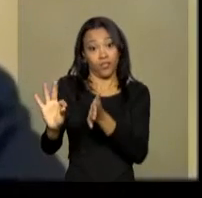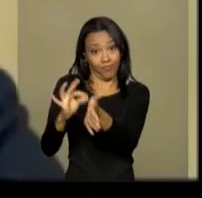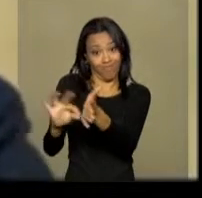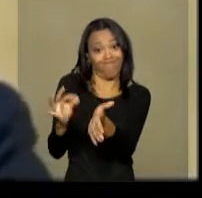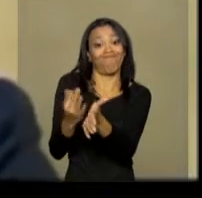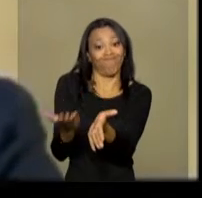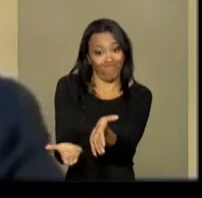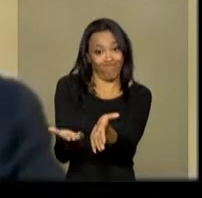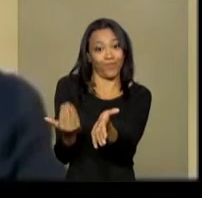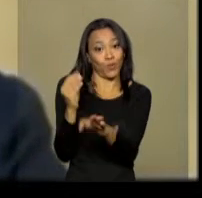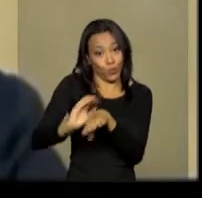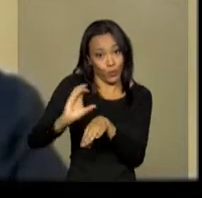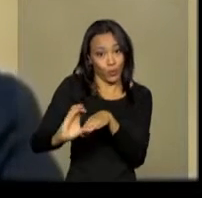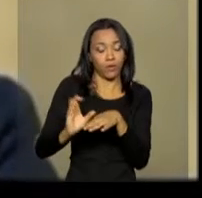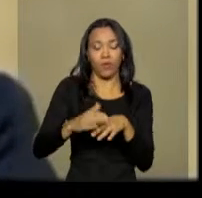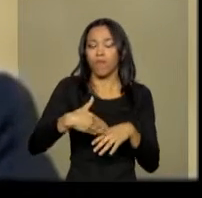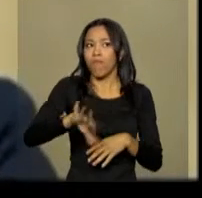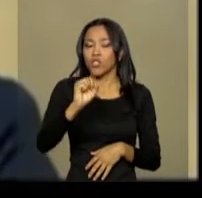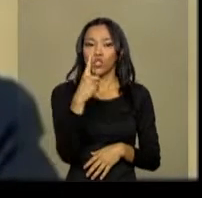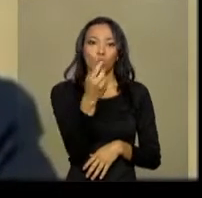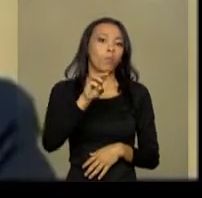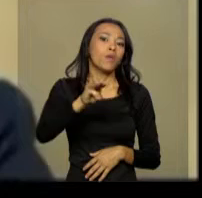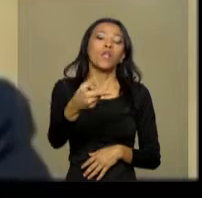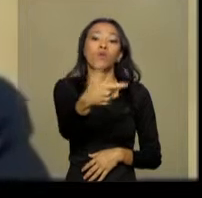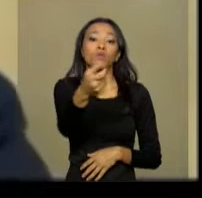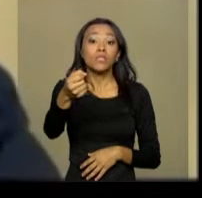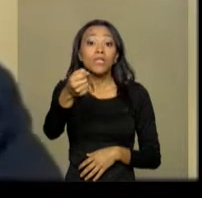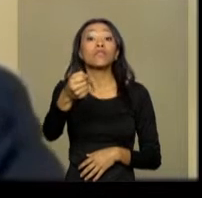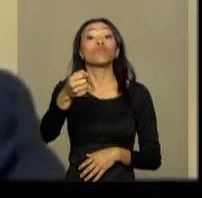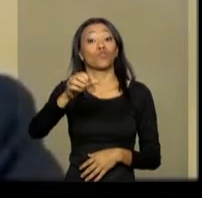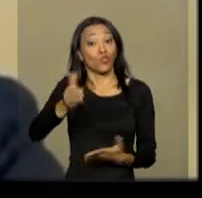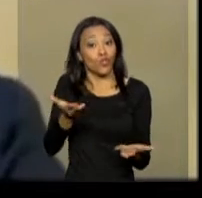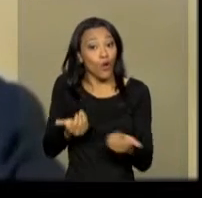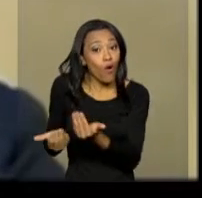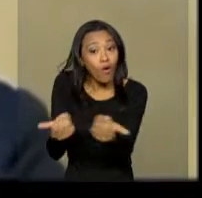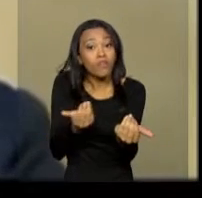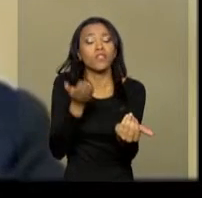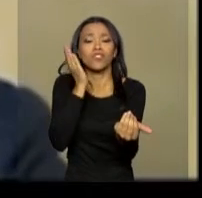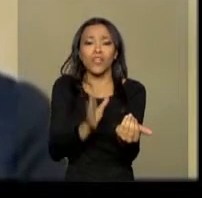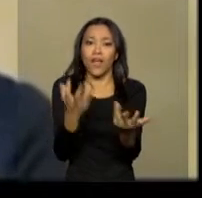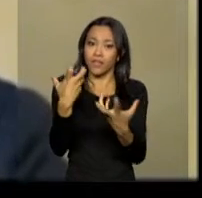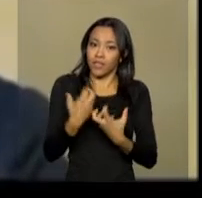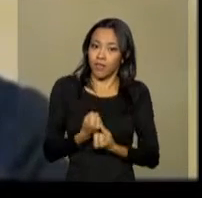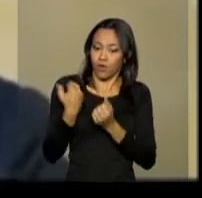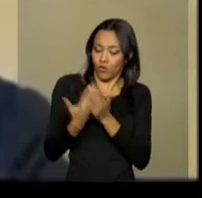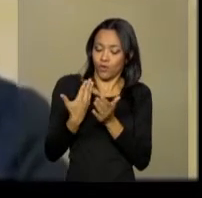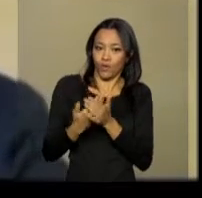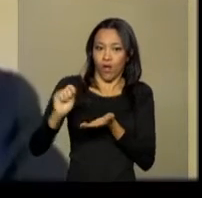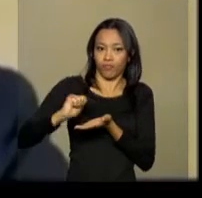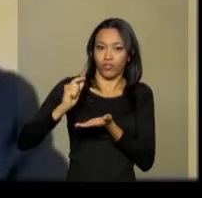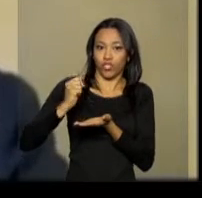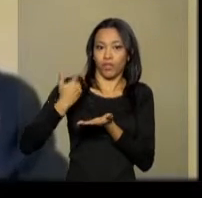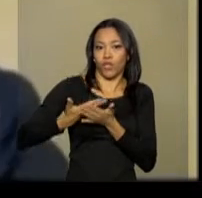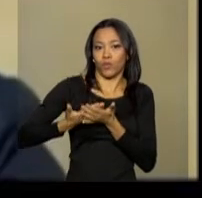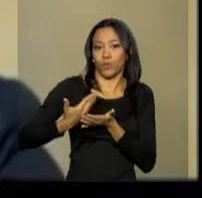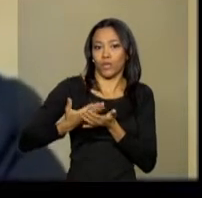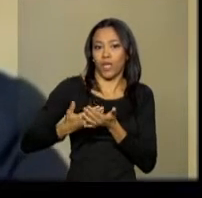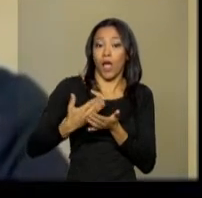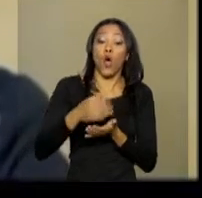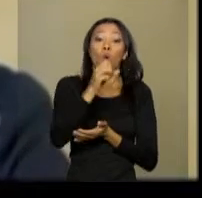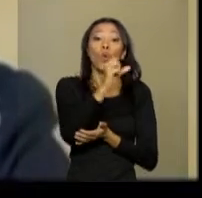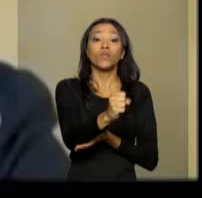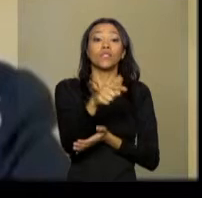matrículas. Mais de 1 milhão e 200 mil jovens já receberam bolsas do ProUni.